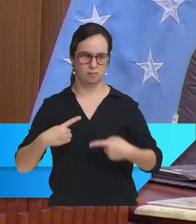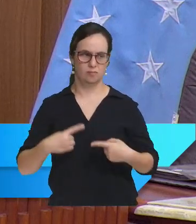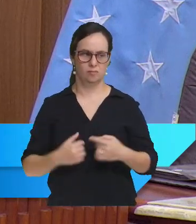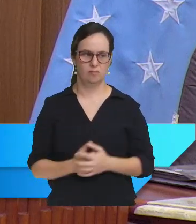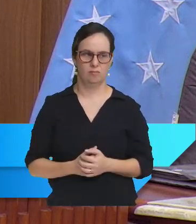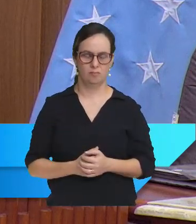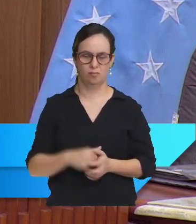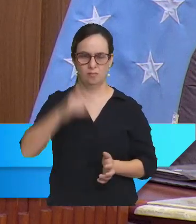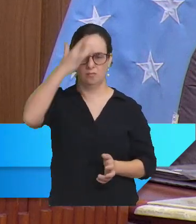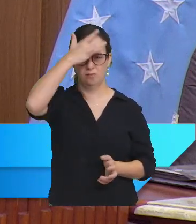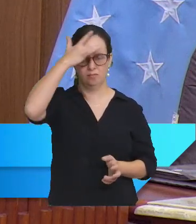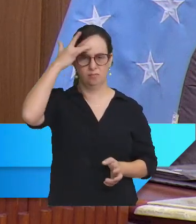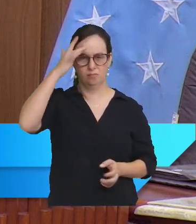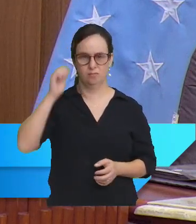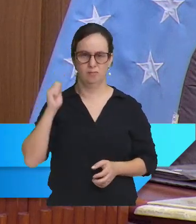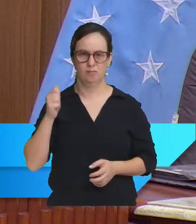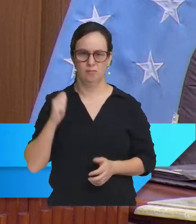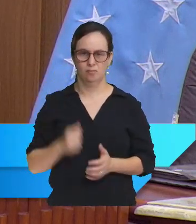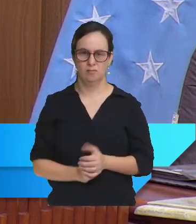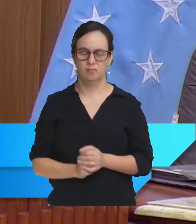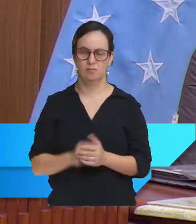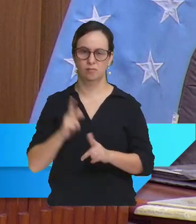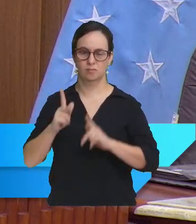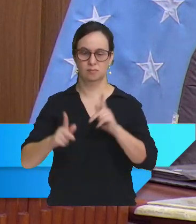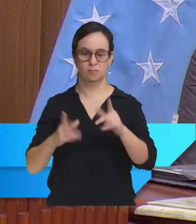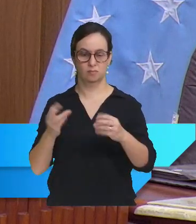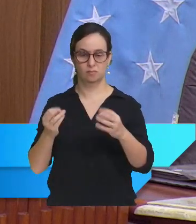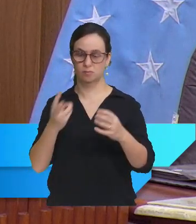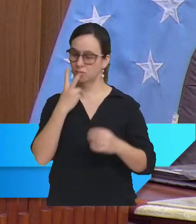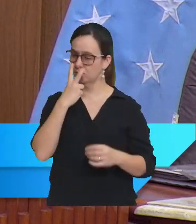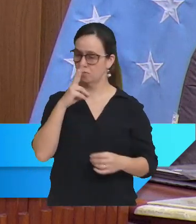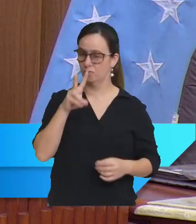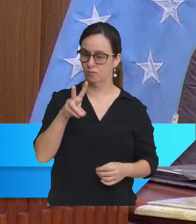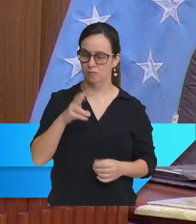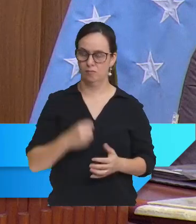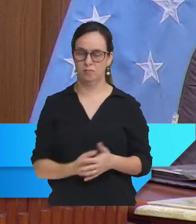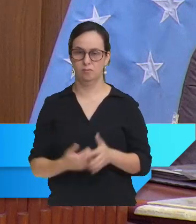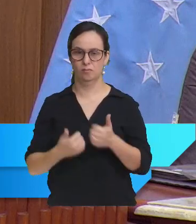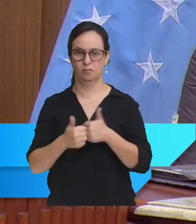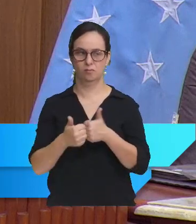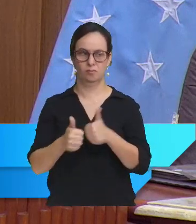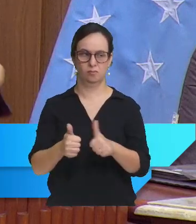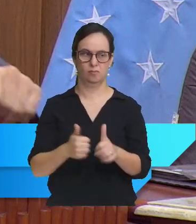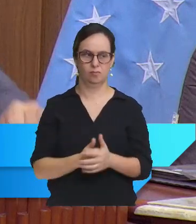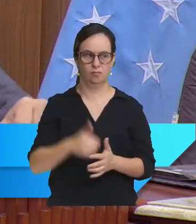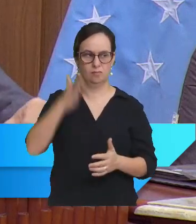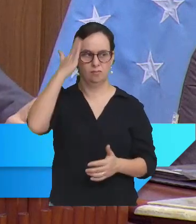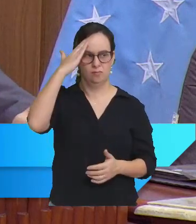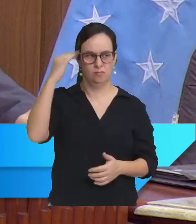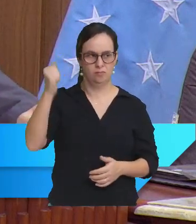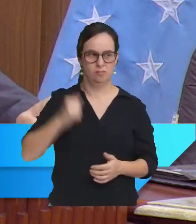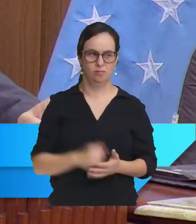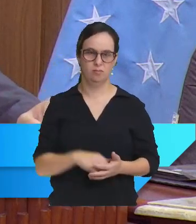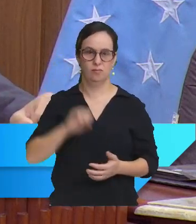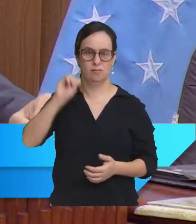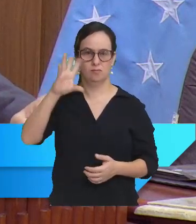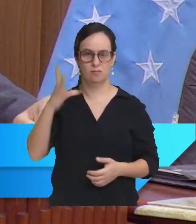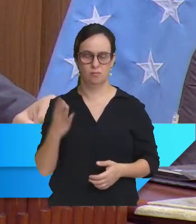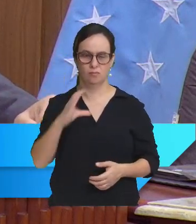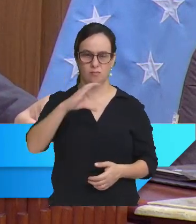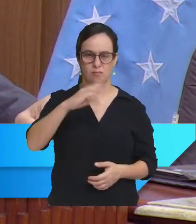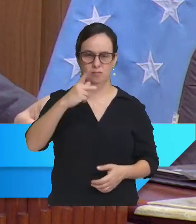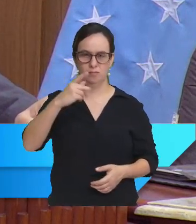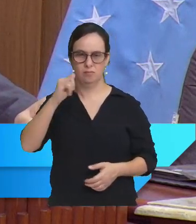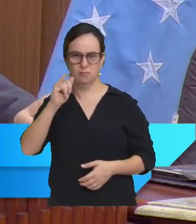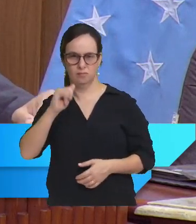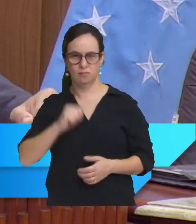assisense, que o povo está de olho no que está acontecendo, que o povo está acompanhando, que o povo sabe o que acontece ali na CPI da FEMA, que o povo sabe